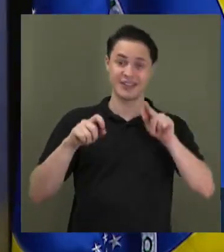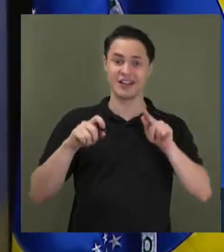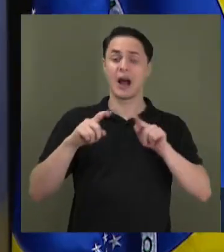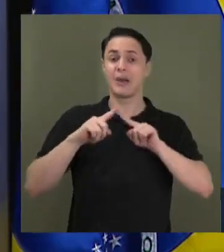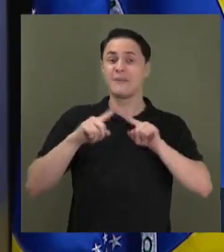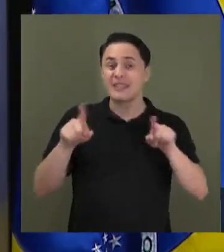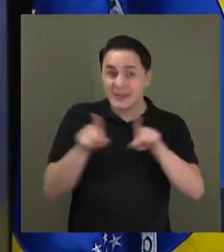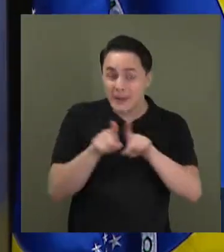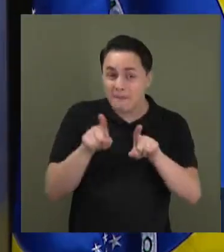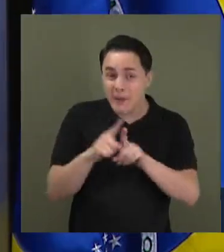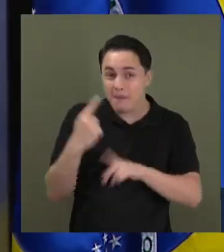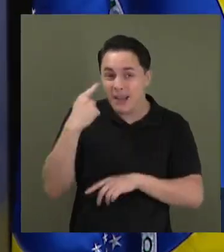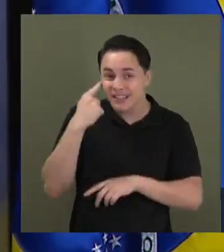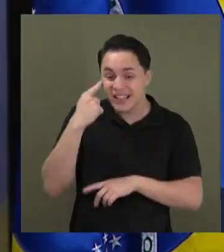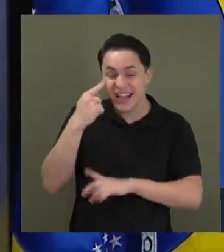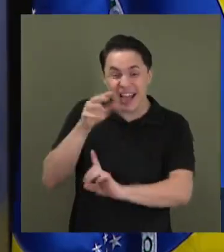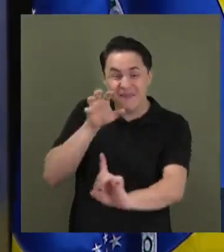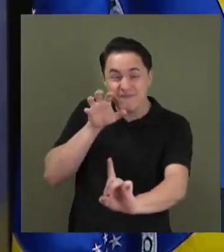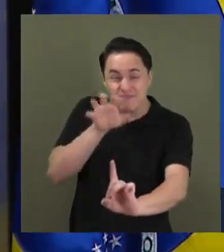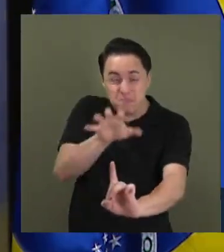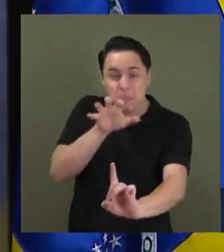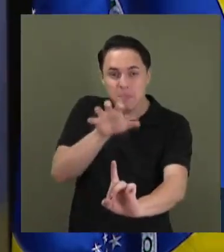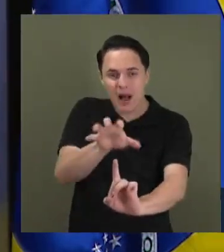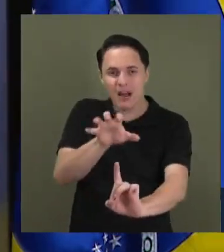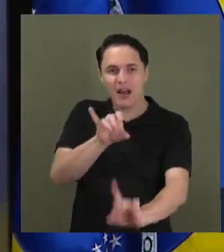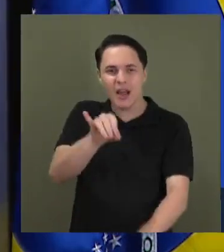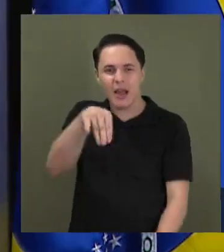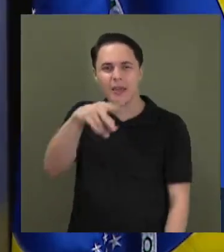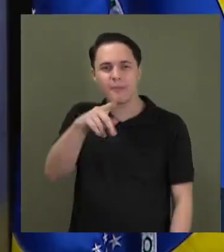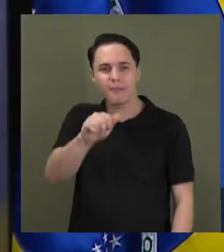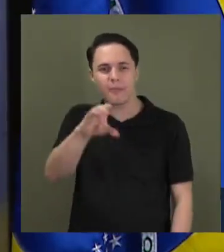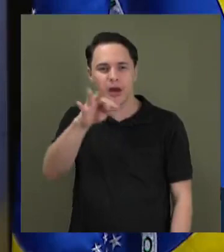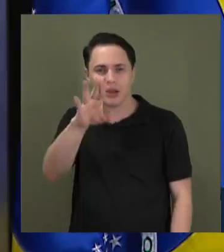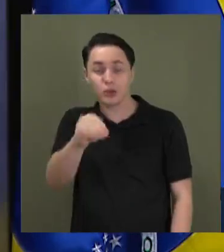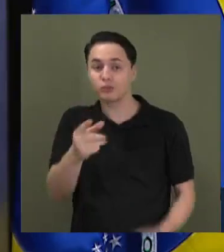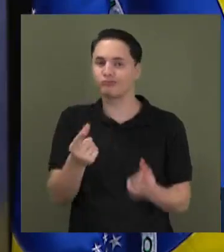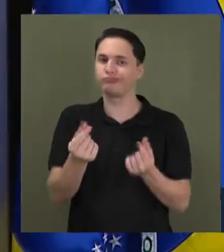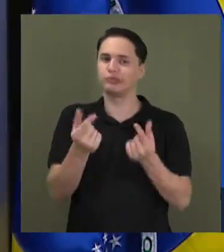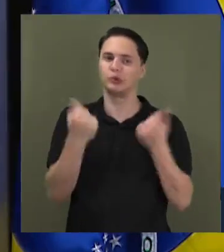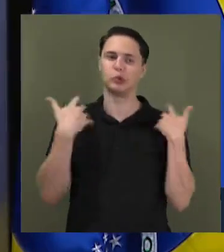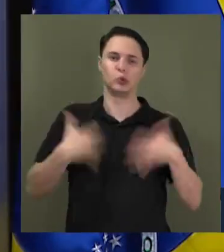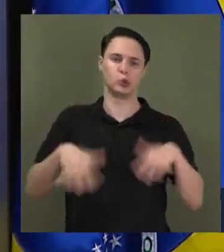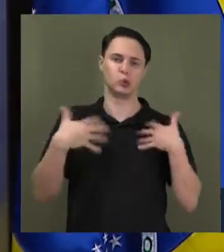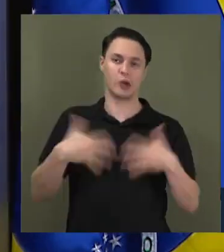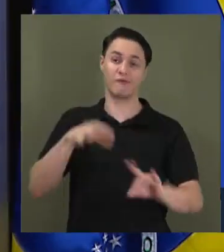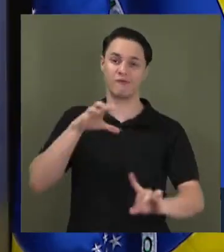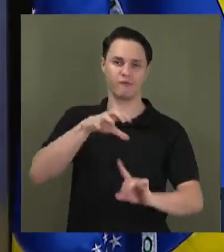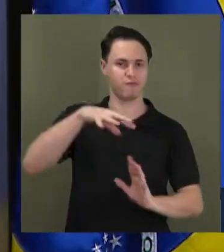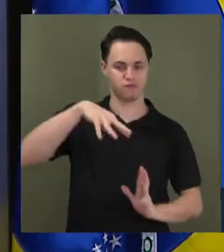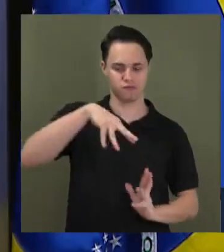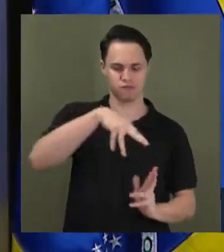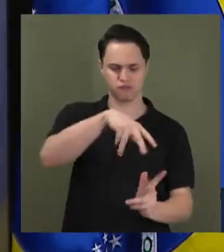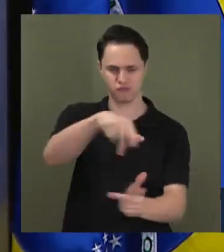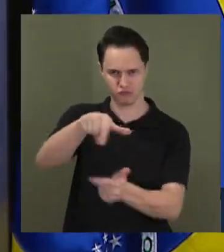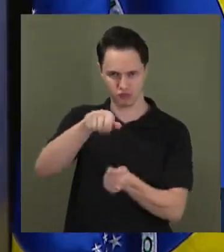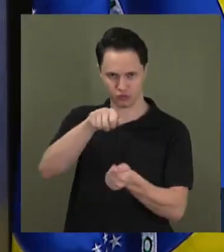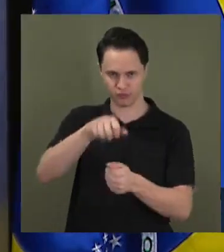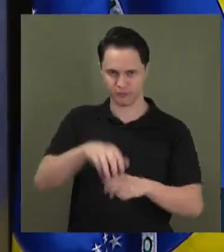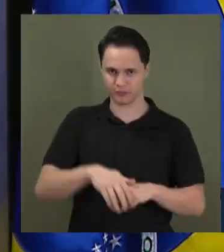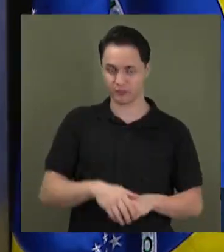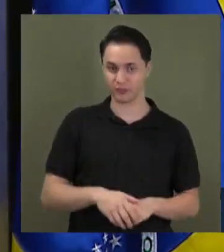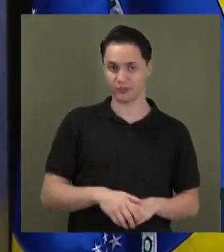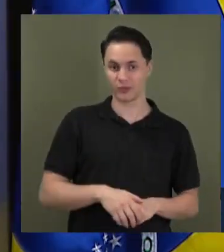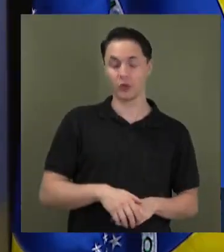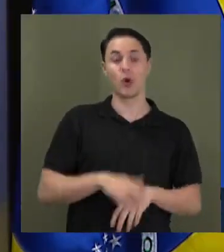guerra são mundiais. Há poucos dias, depois que a França manifestou a disposição de